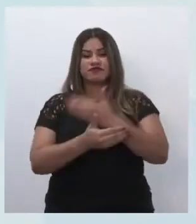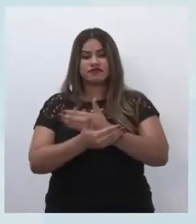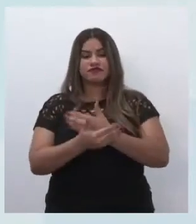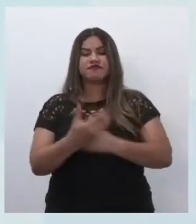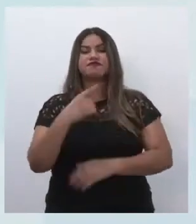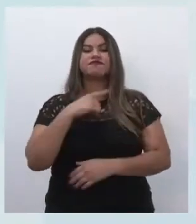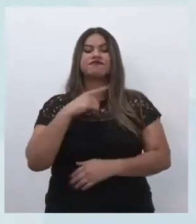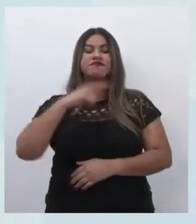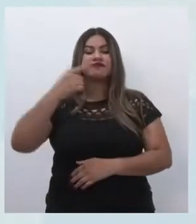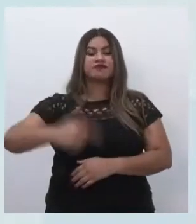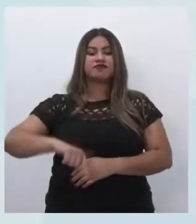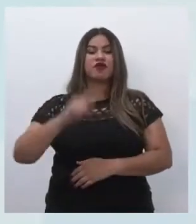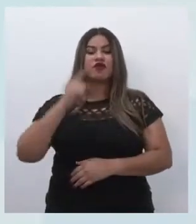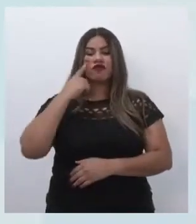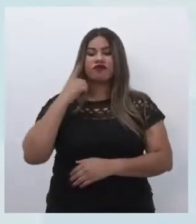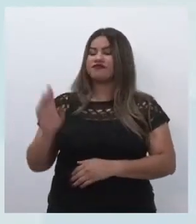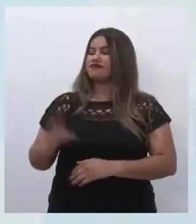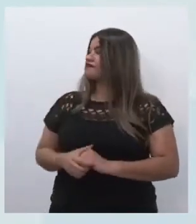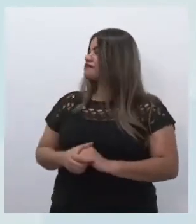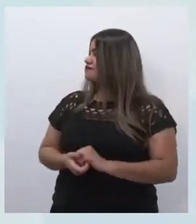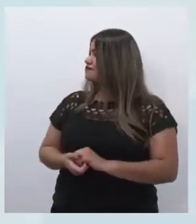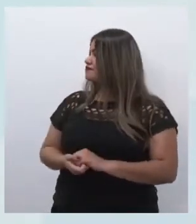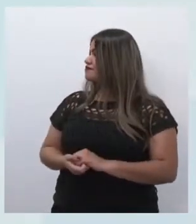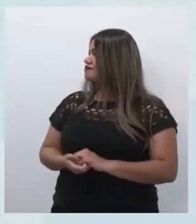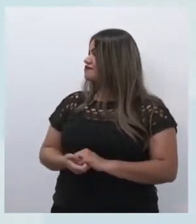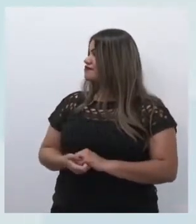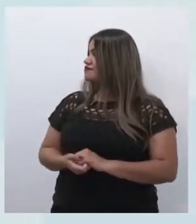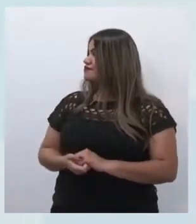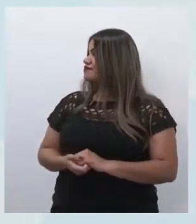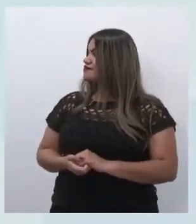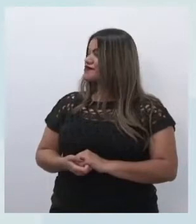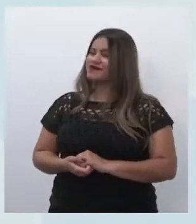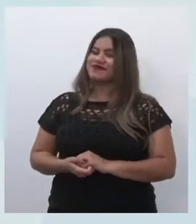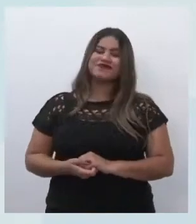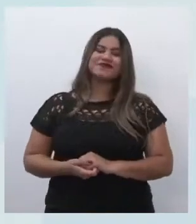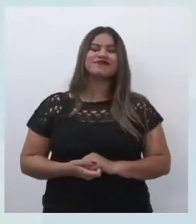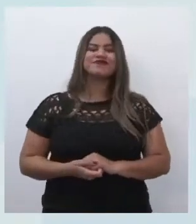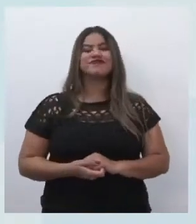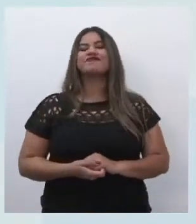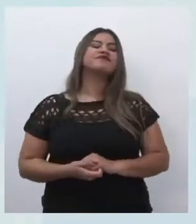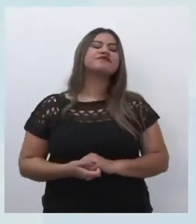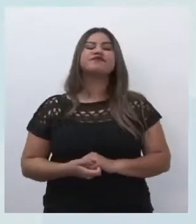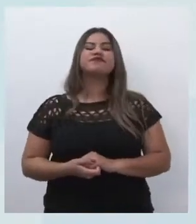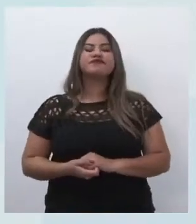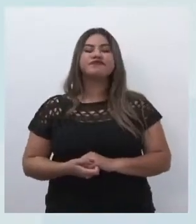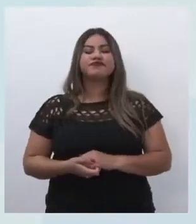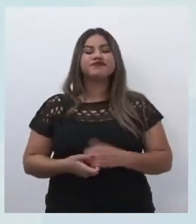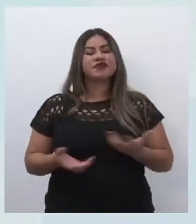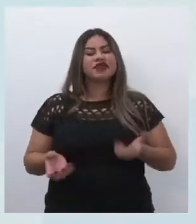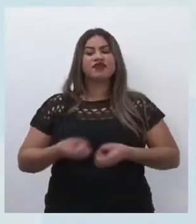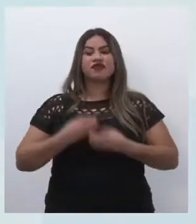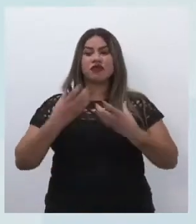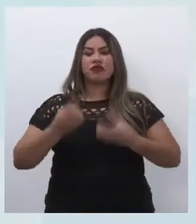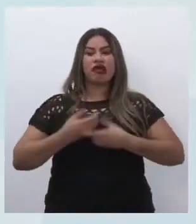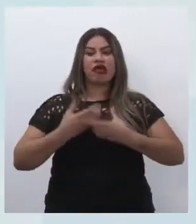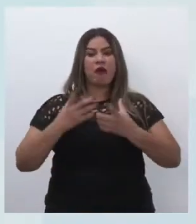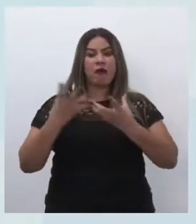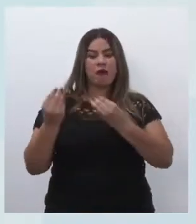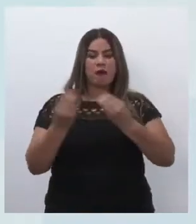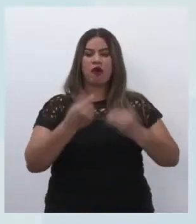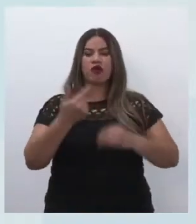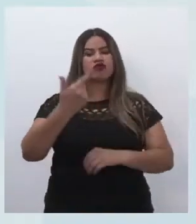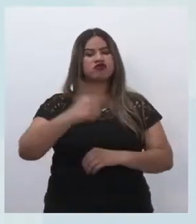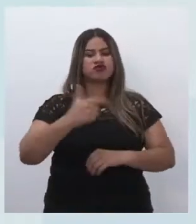novo aquele mesmo slide inicial, tá vendo? Sem as grandes informações, sem o